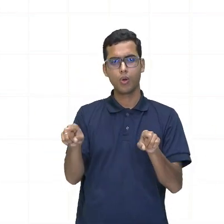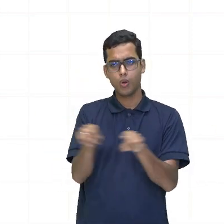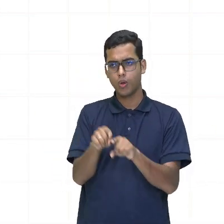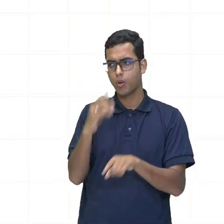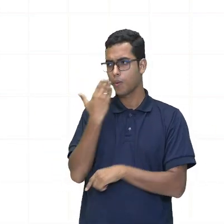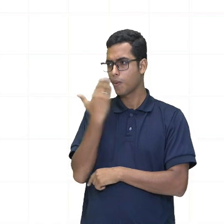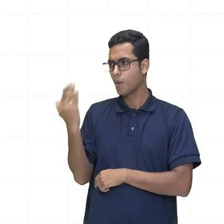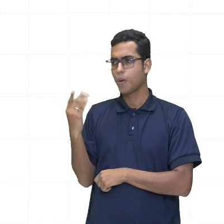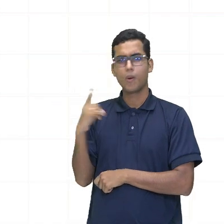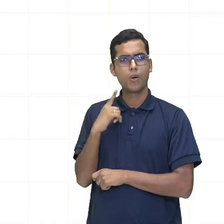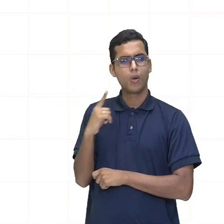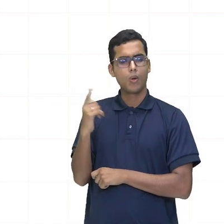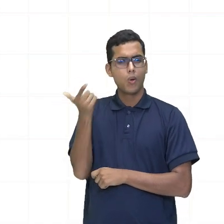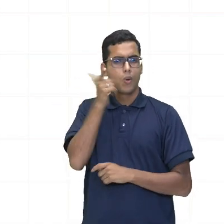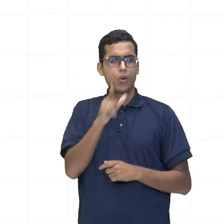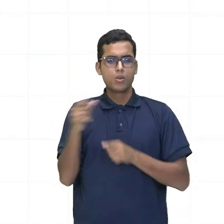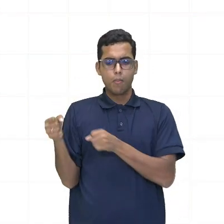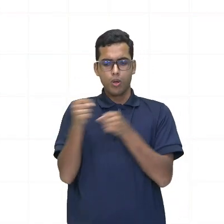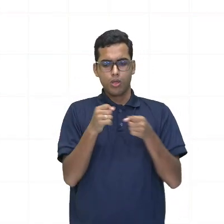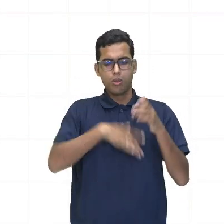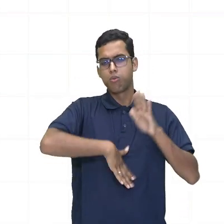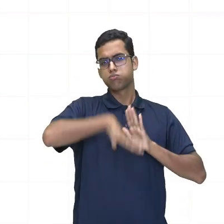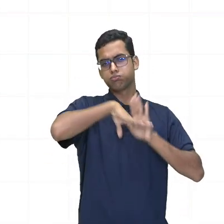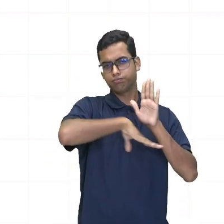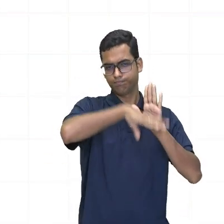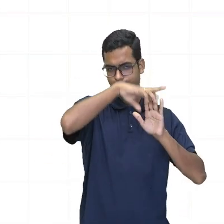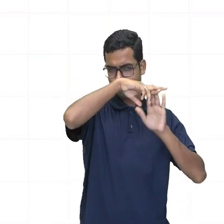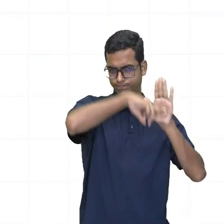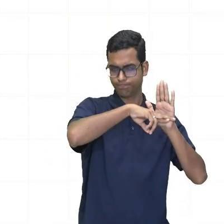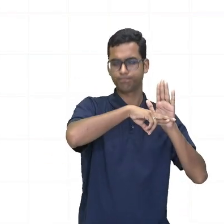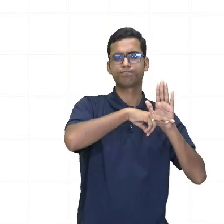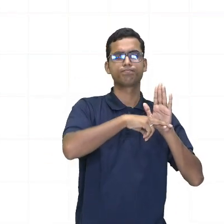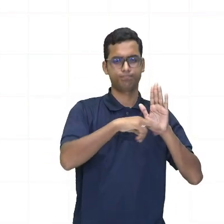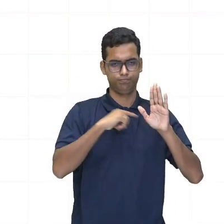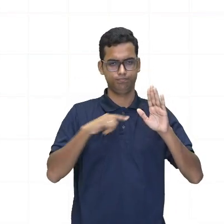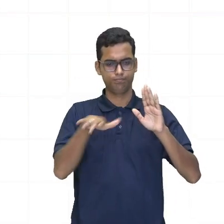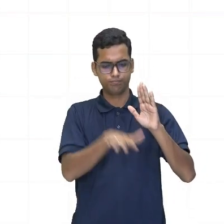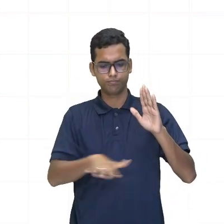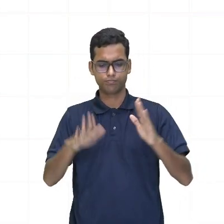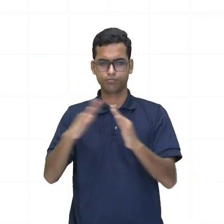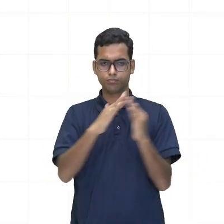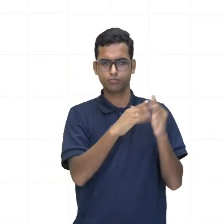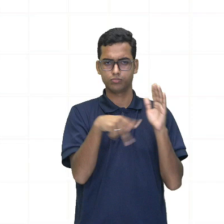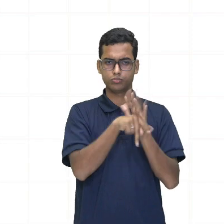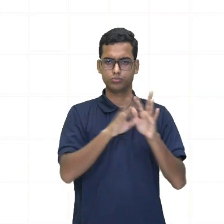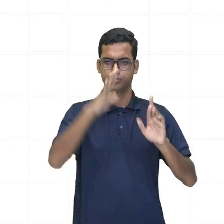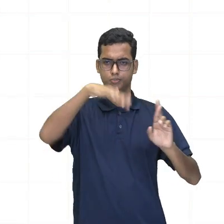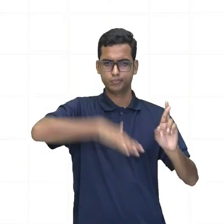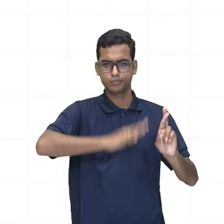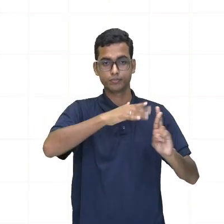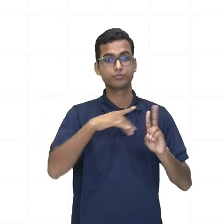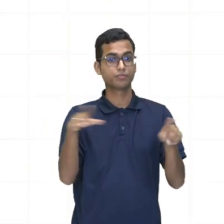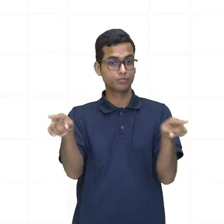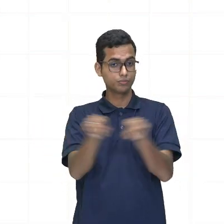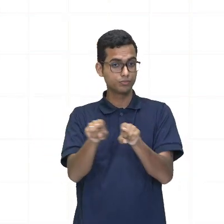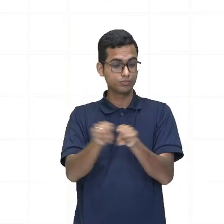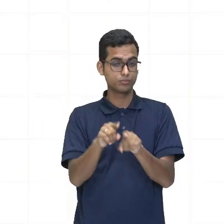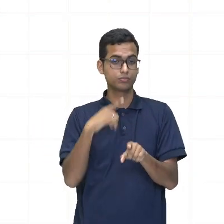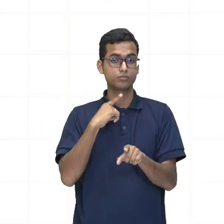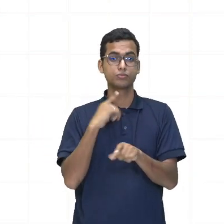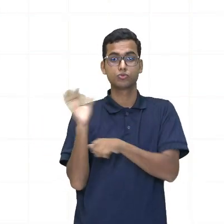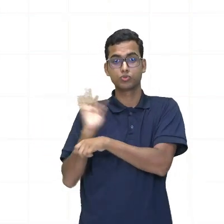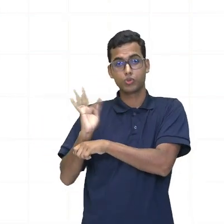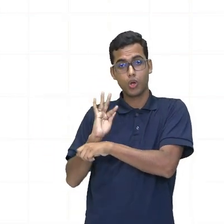certa regulamentação das áreas onde eles estão habitando. Então, temos a existência formal